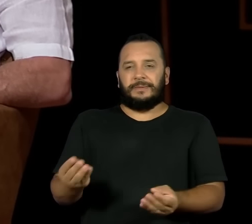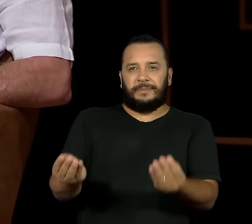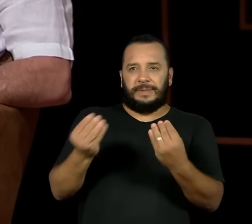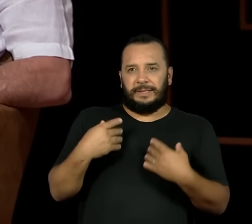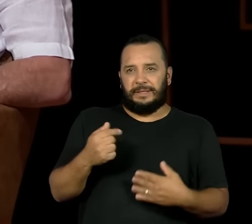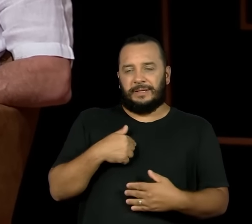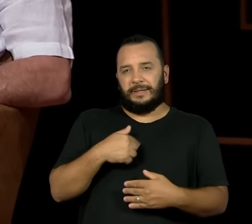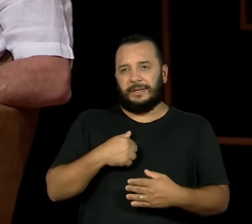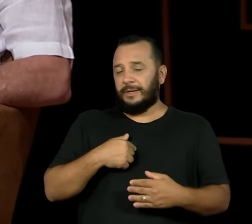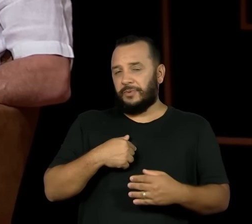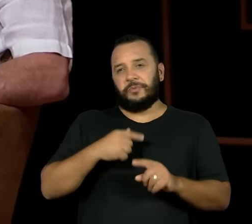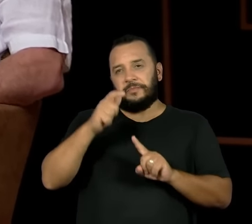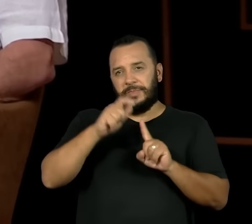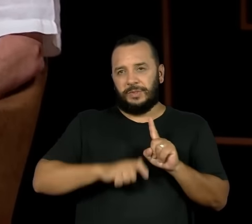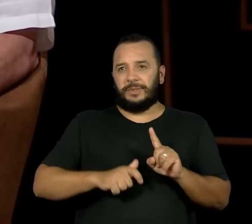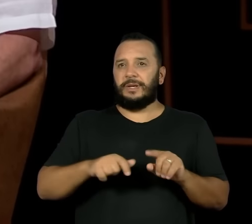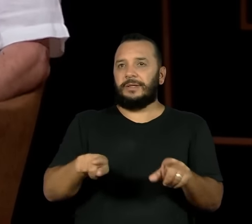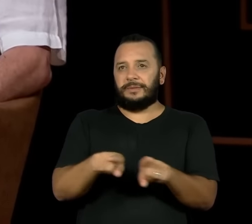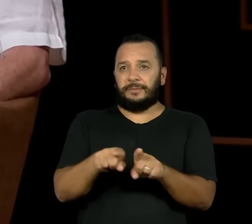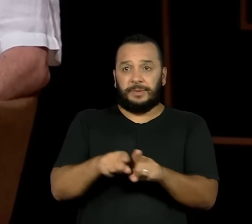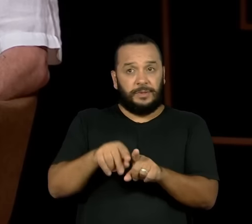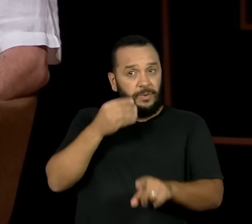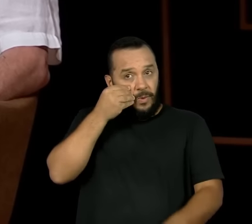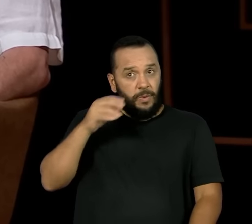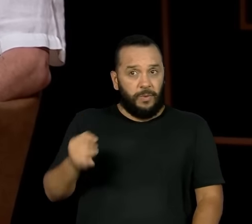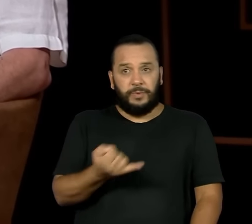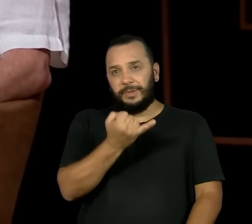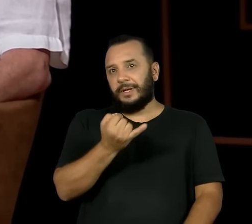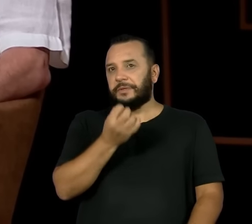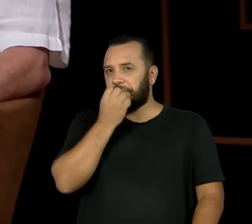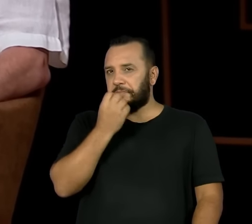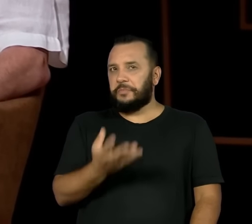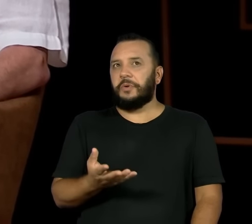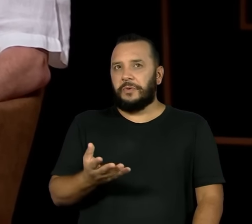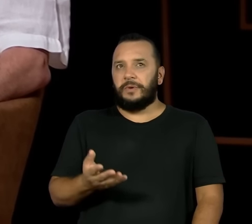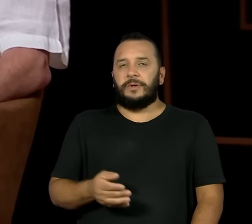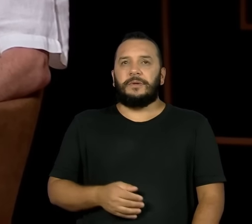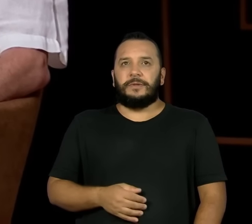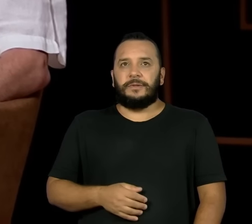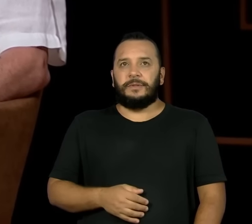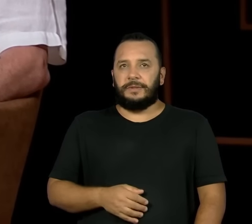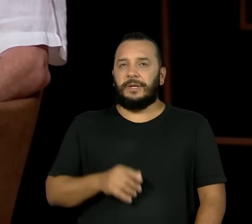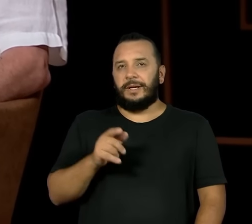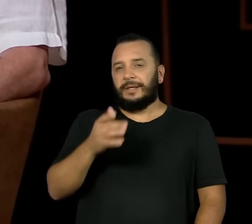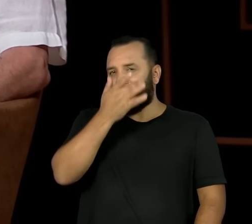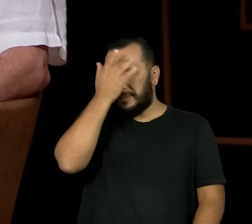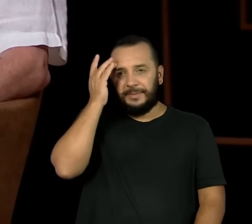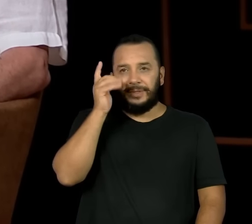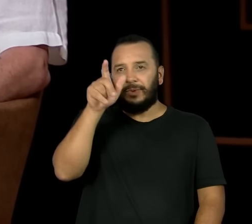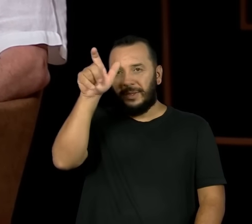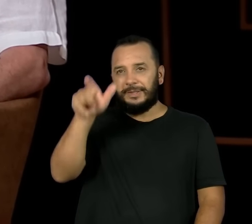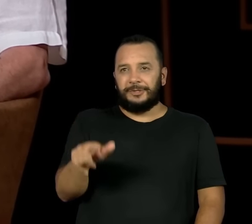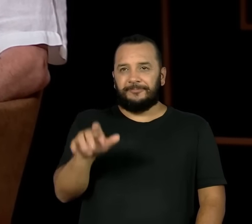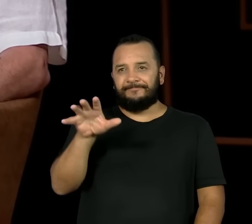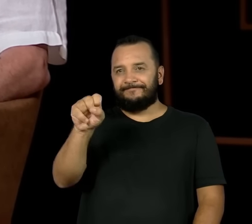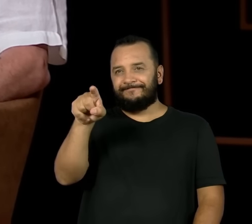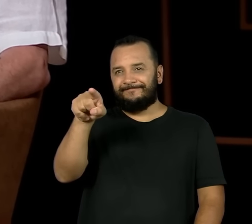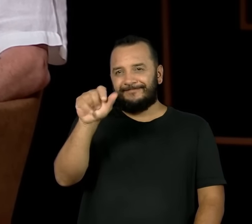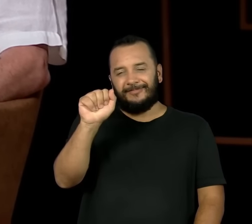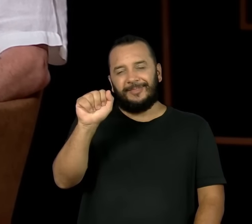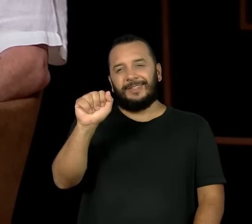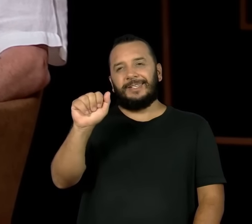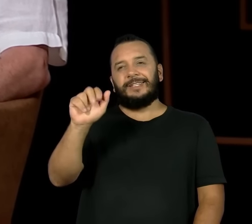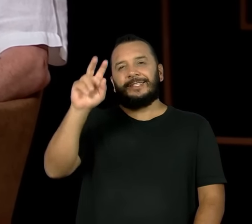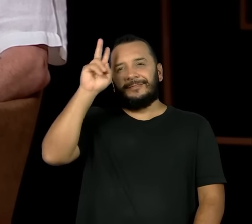personagens grandes oportunidades assim então tem essas figuras que que ajuda a gente a